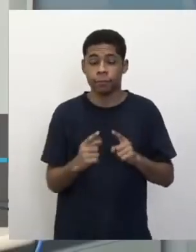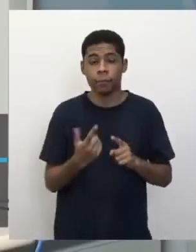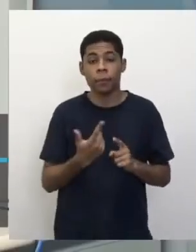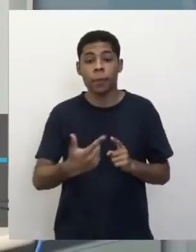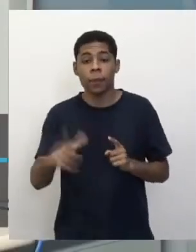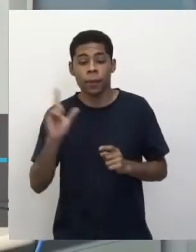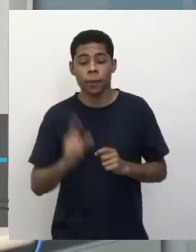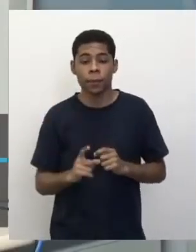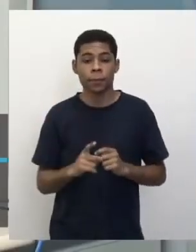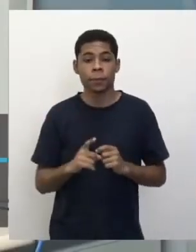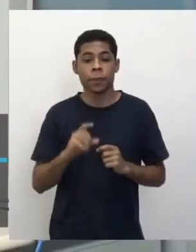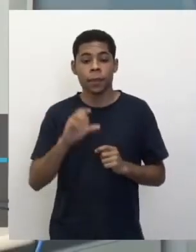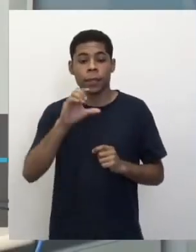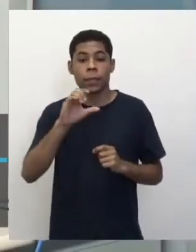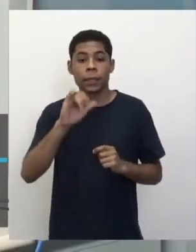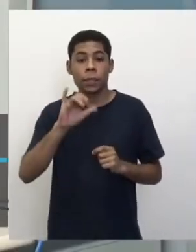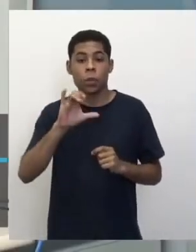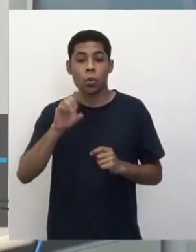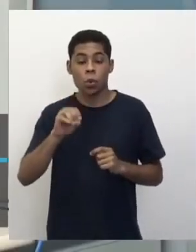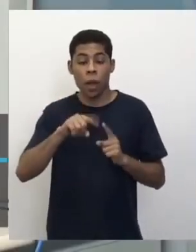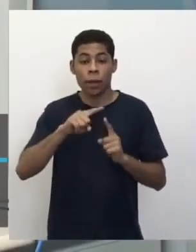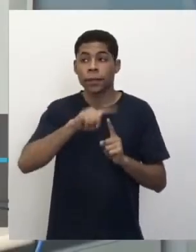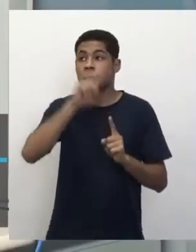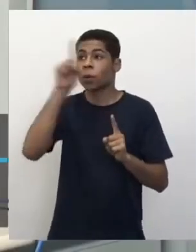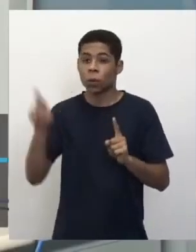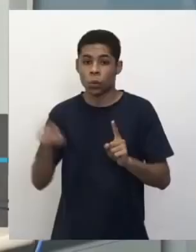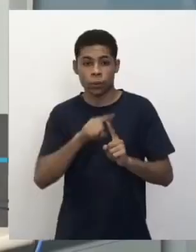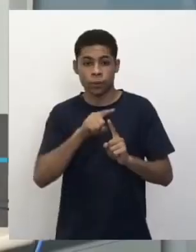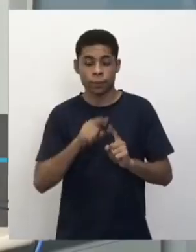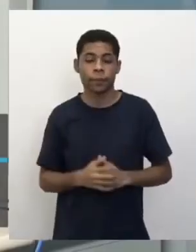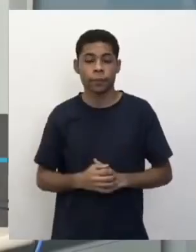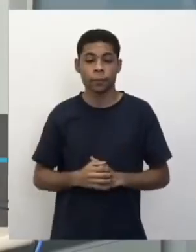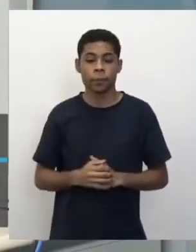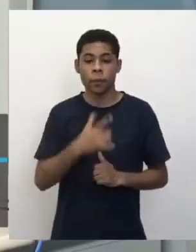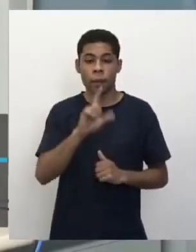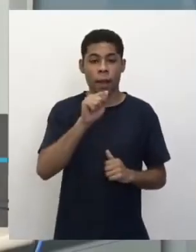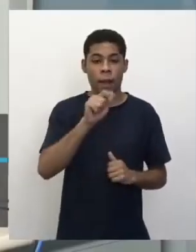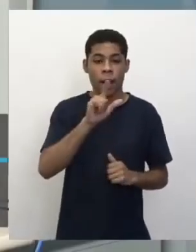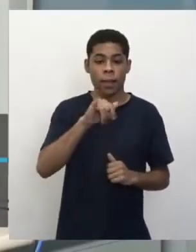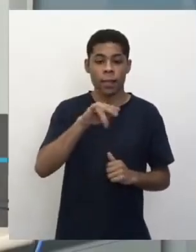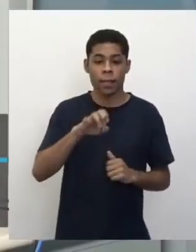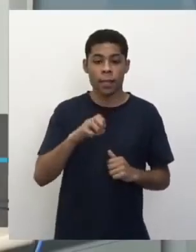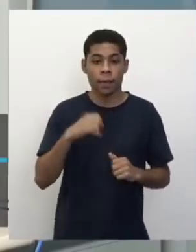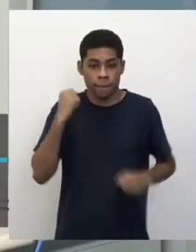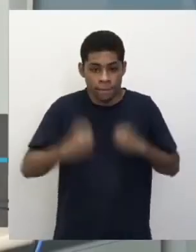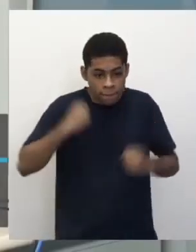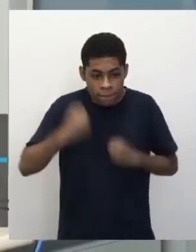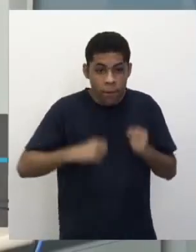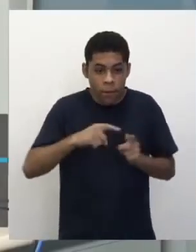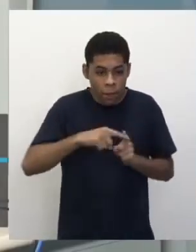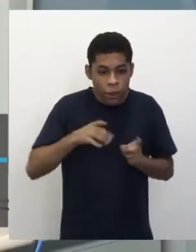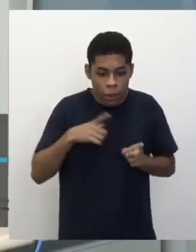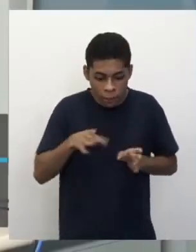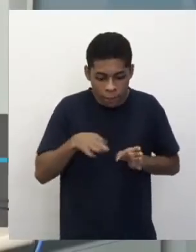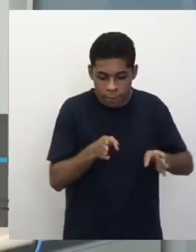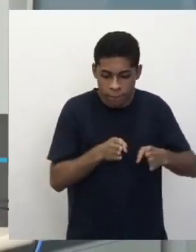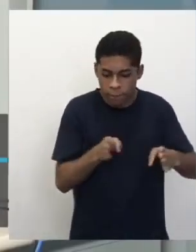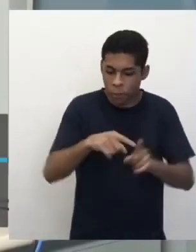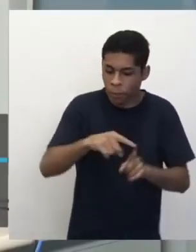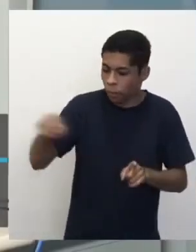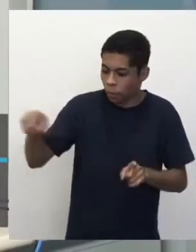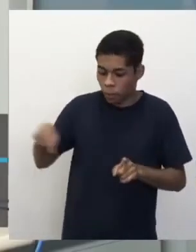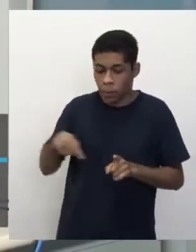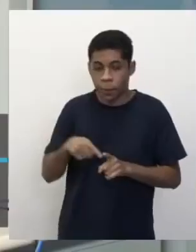uma pergunta, um ciclo, da Proeliane. Pro Aline, rota e percorrer trajeto. Pro Meire,